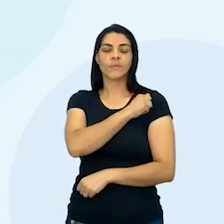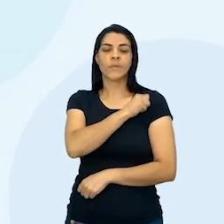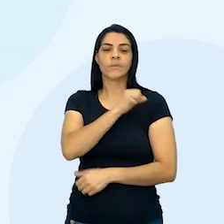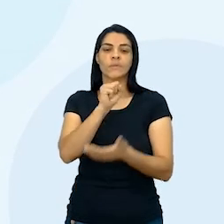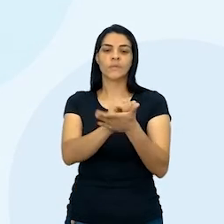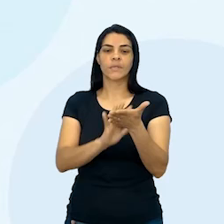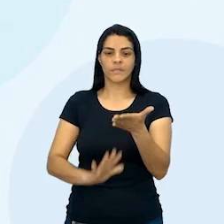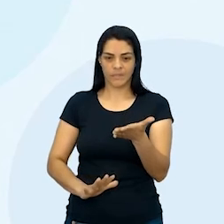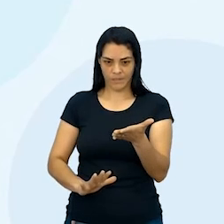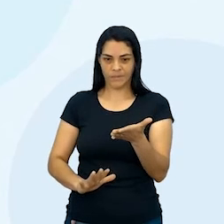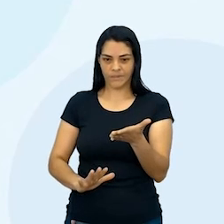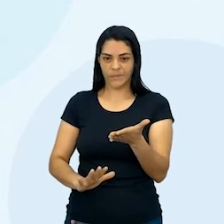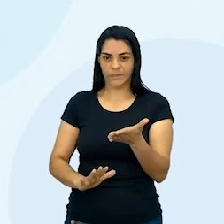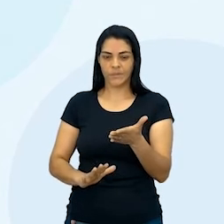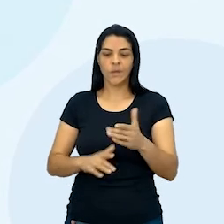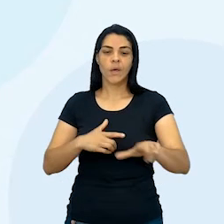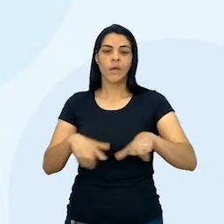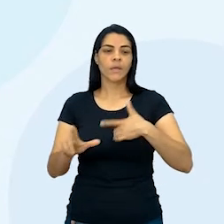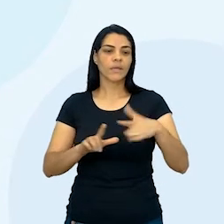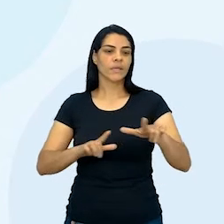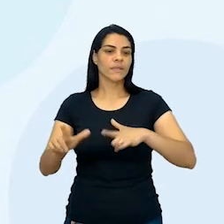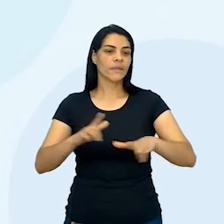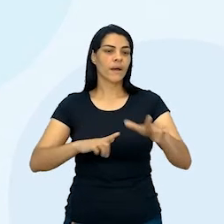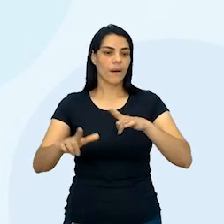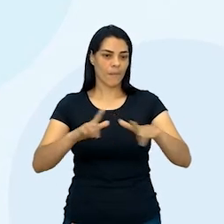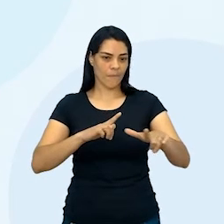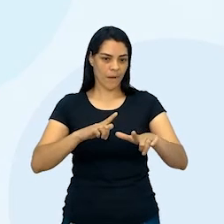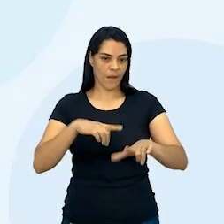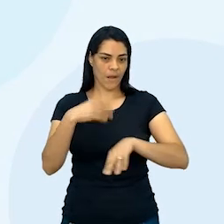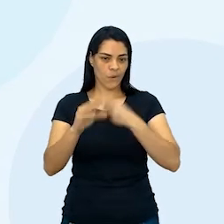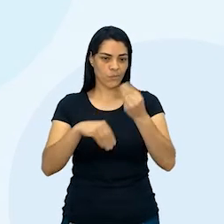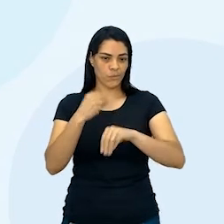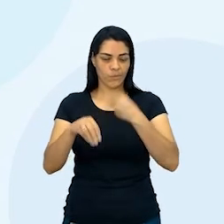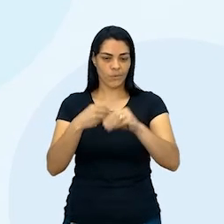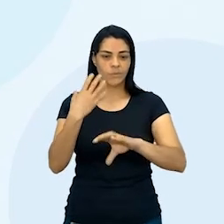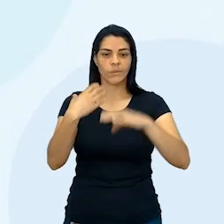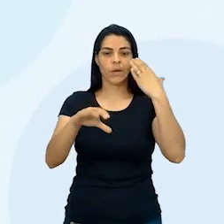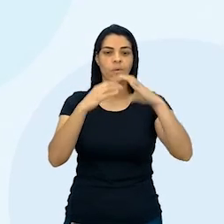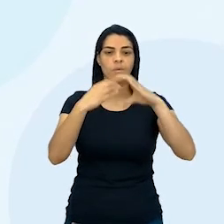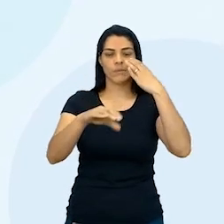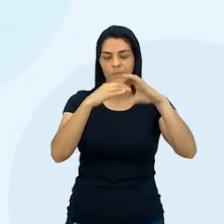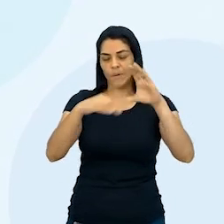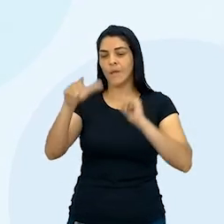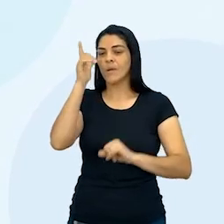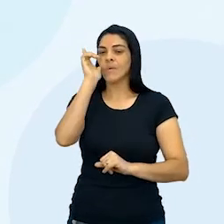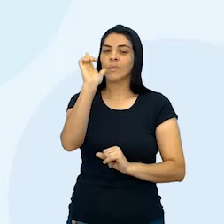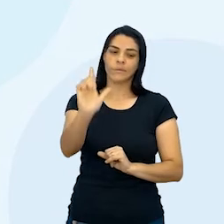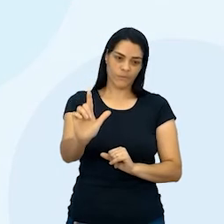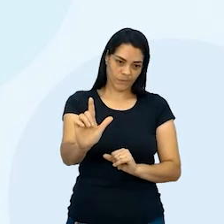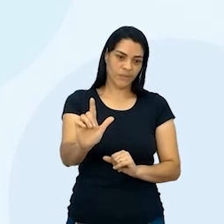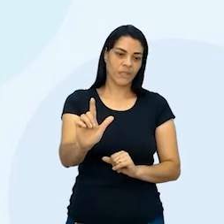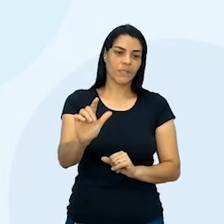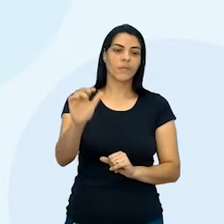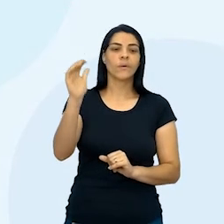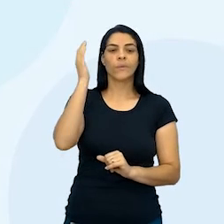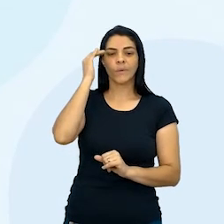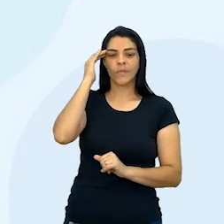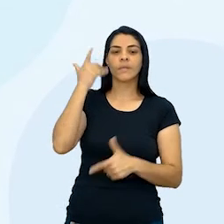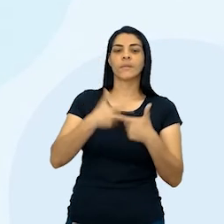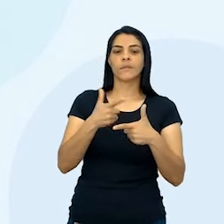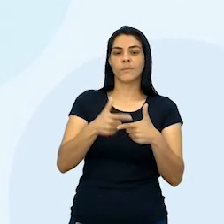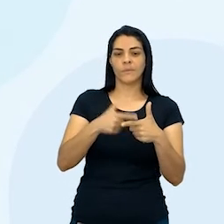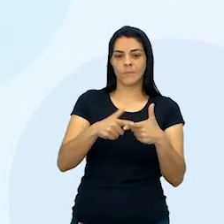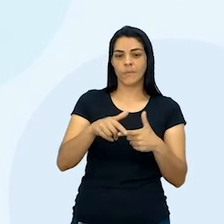que exercitem a reformulação da comunicação para que consigam identificar o problema sem agravar